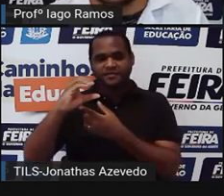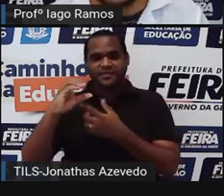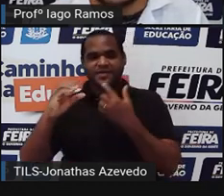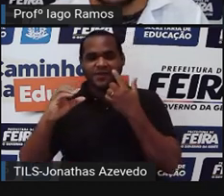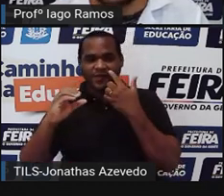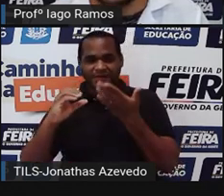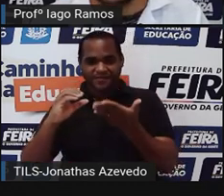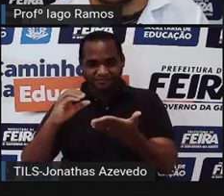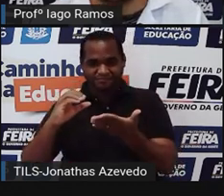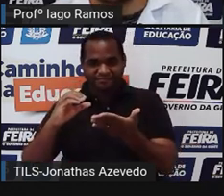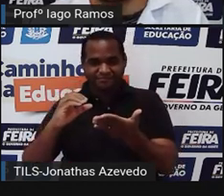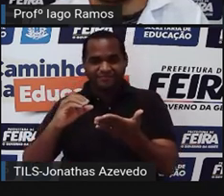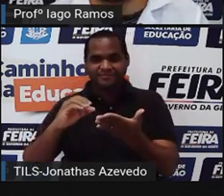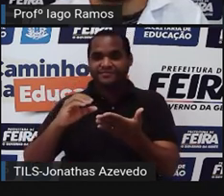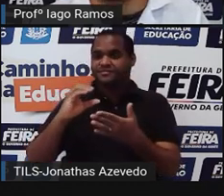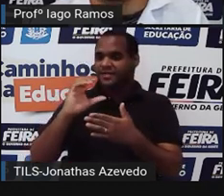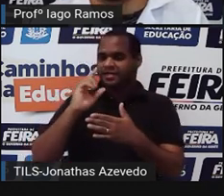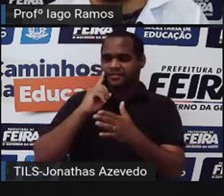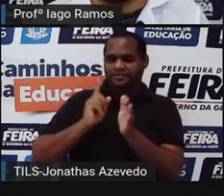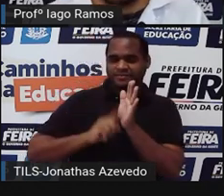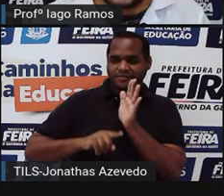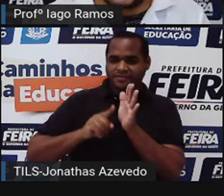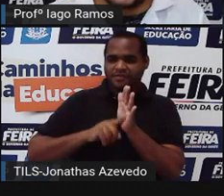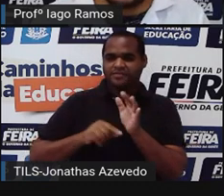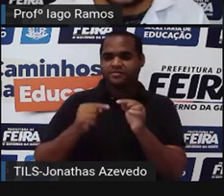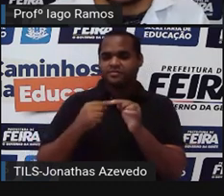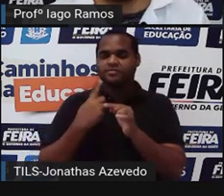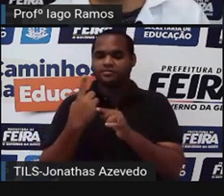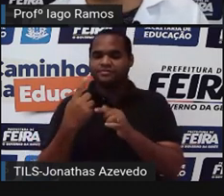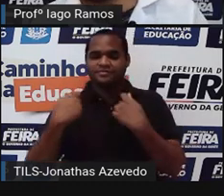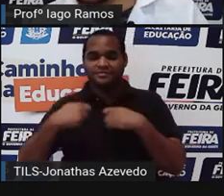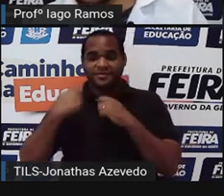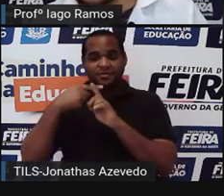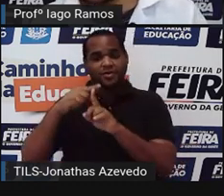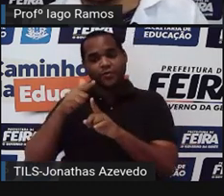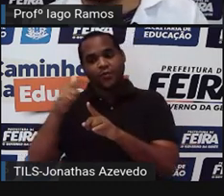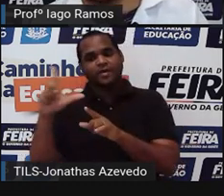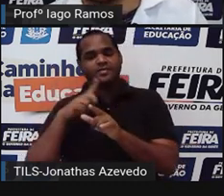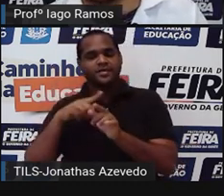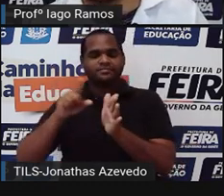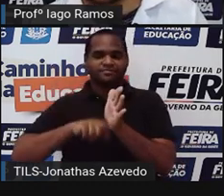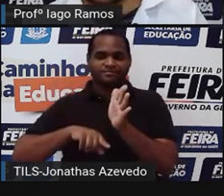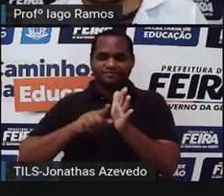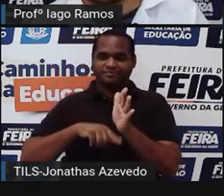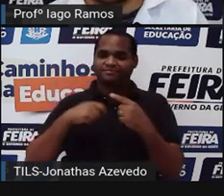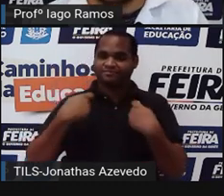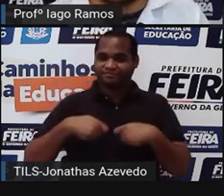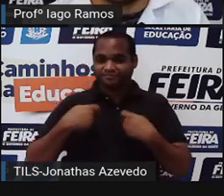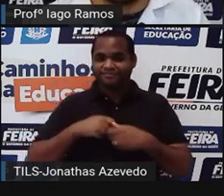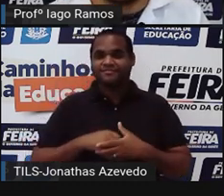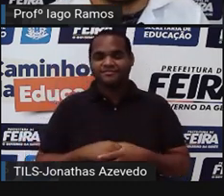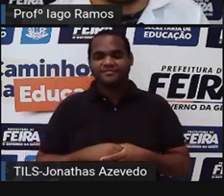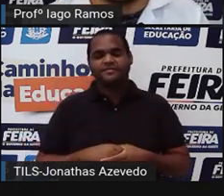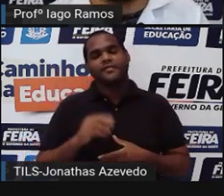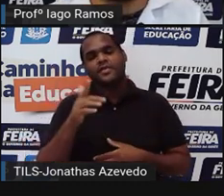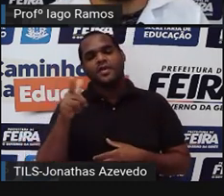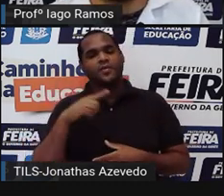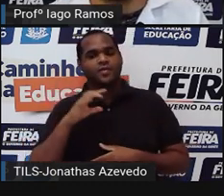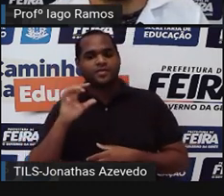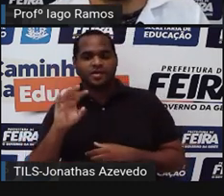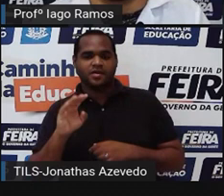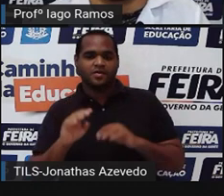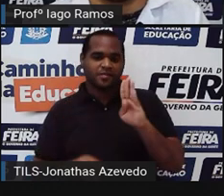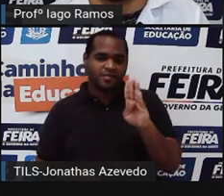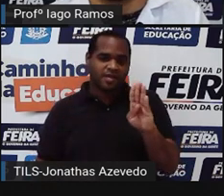o menos 4 é o coeficiente C, negativo, um tem que ser positivo e um tem que ser negativo, tá? Então, ou seria a letra